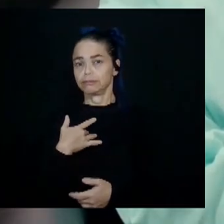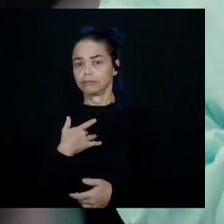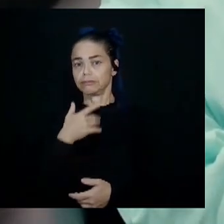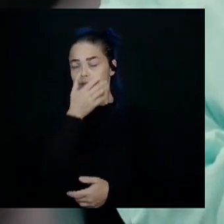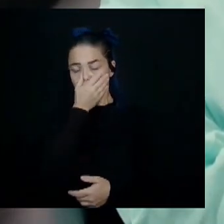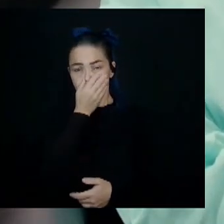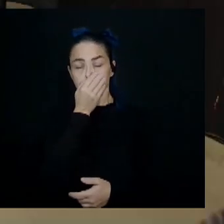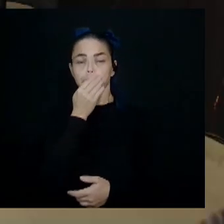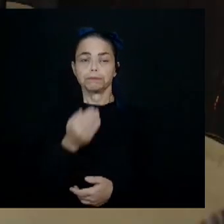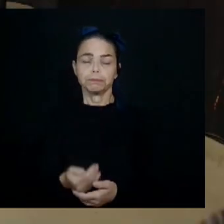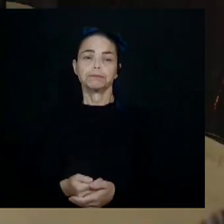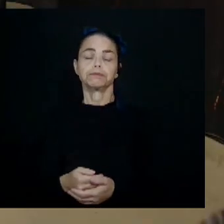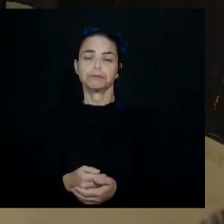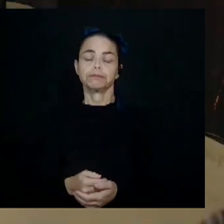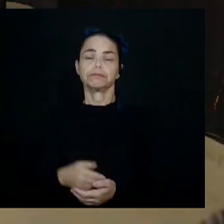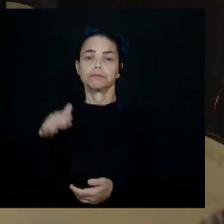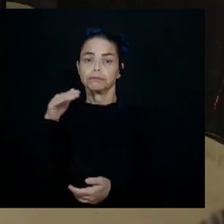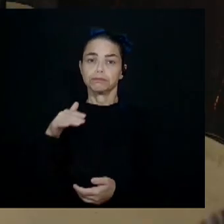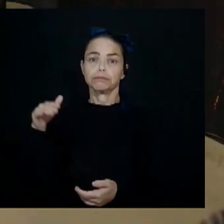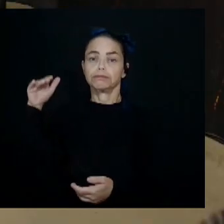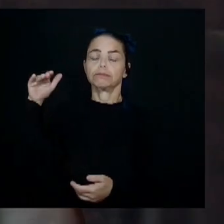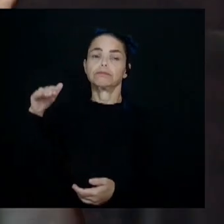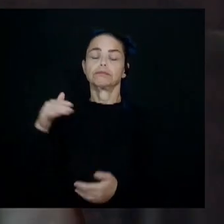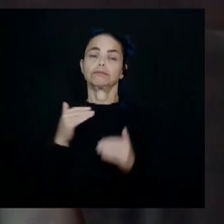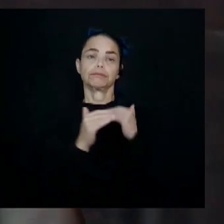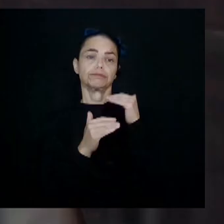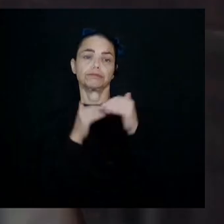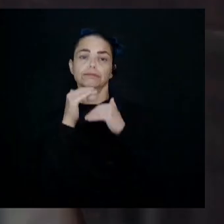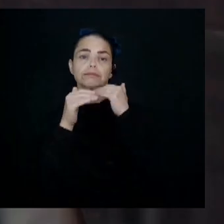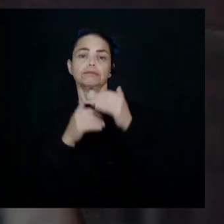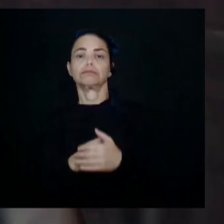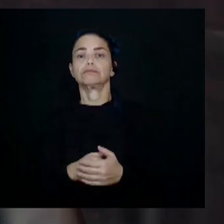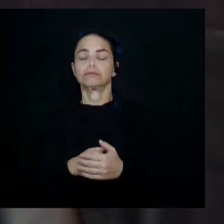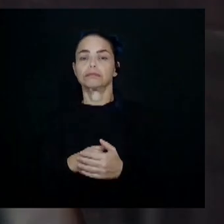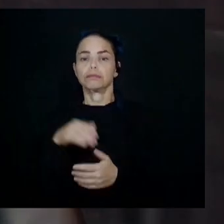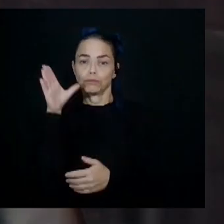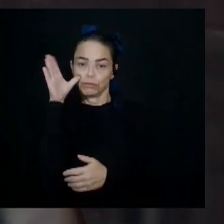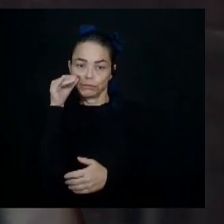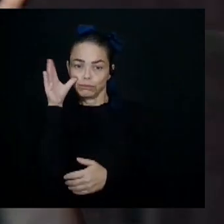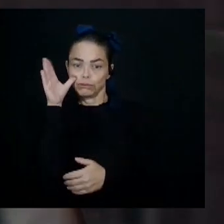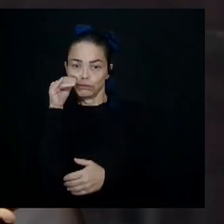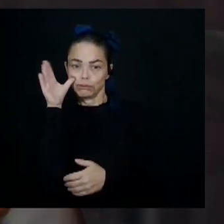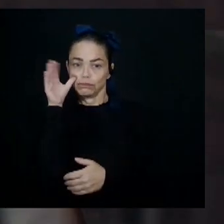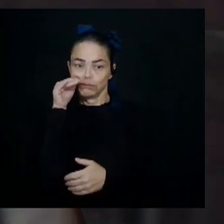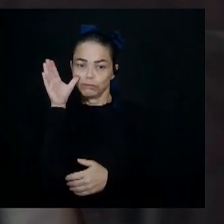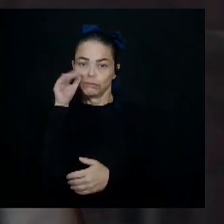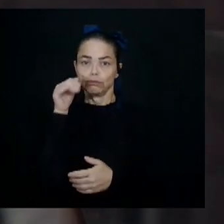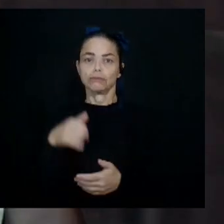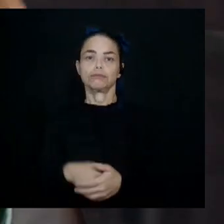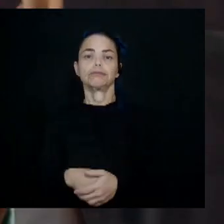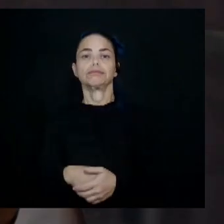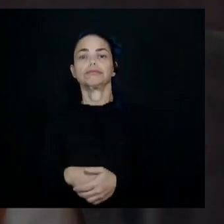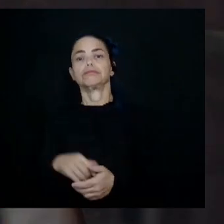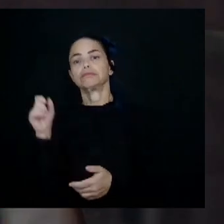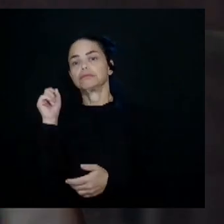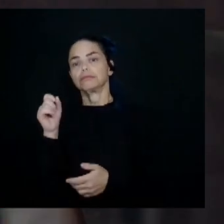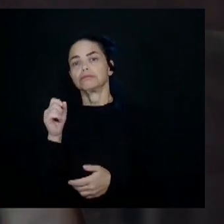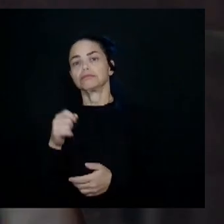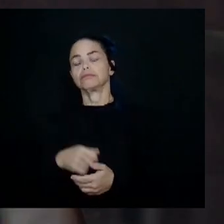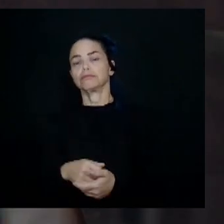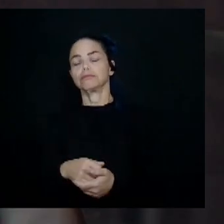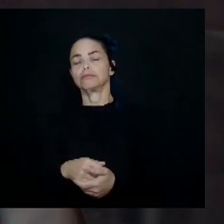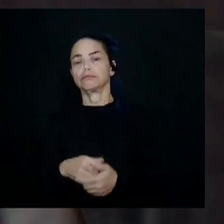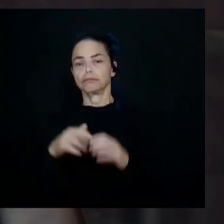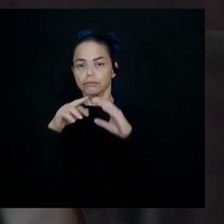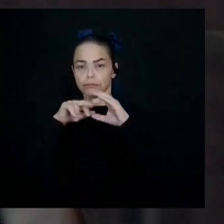Exatamente, está crescendo, está se desenvolvendo, está curioso. Só que se a gente vai pegar um